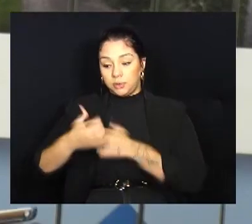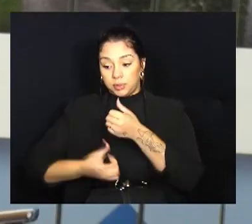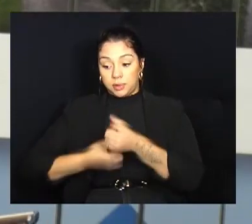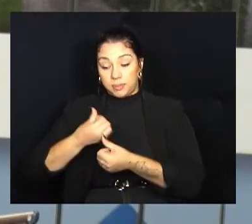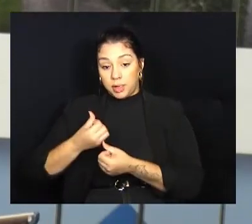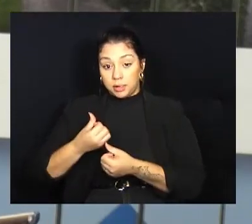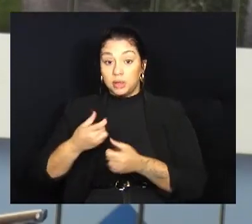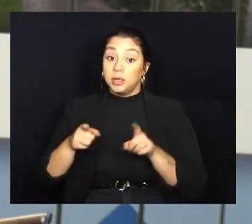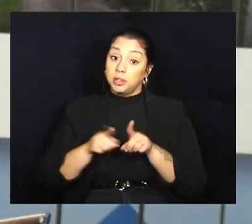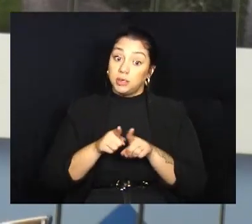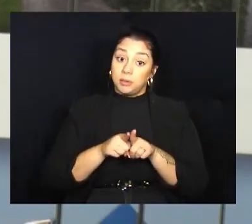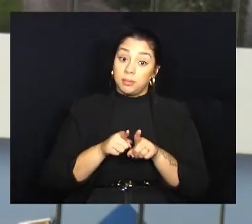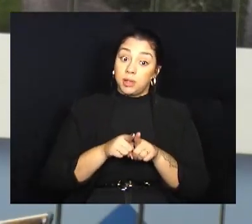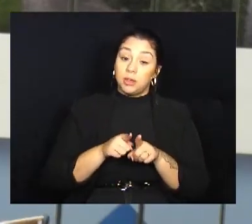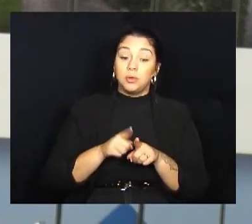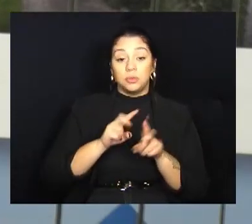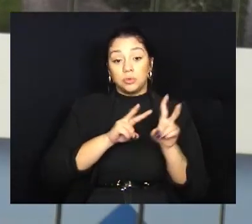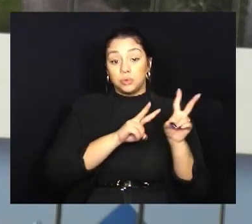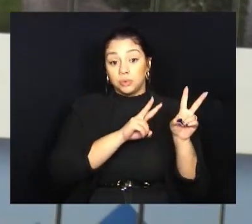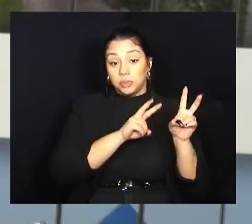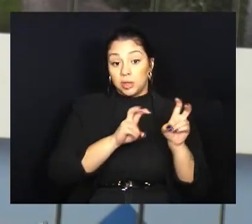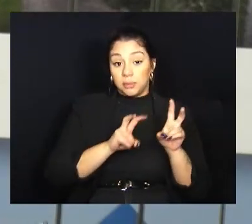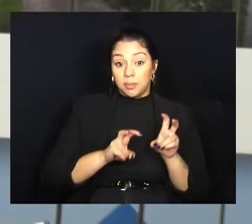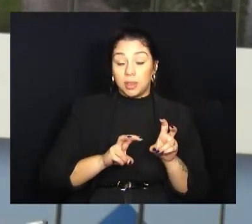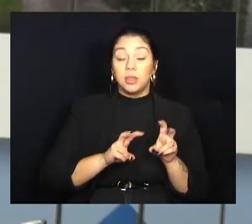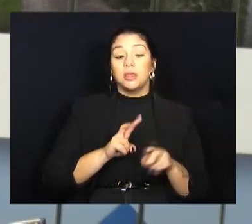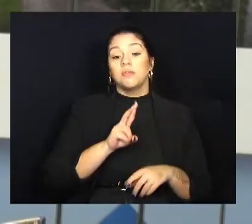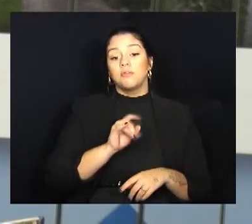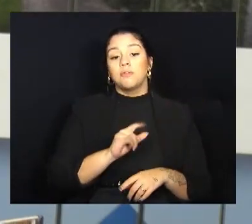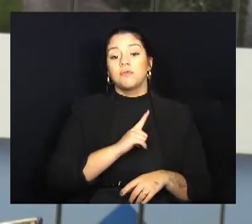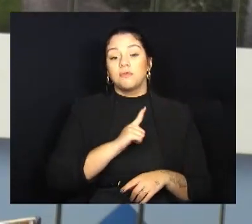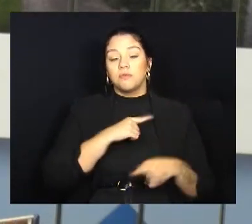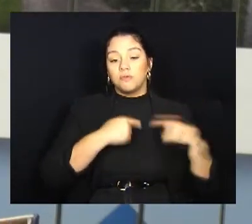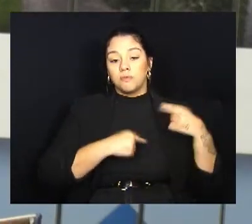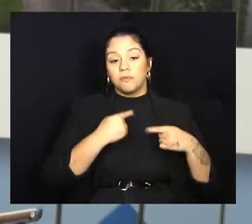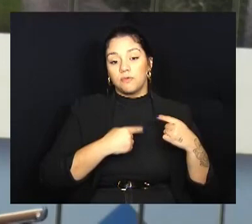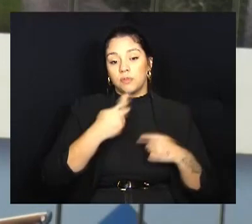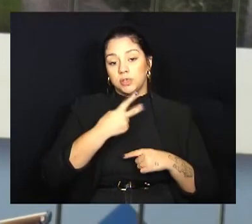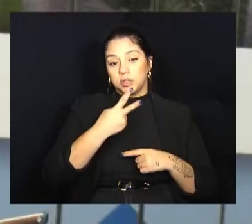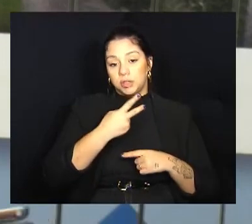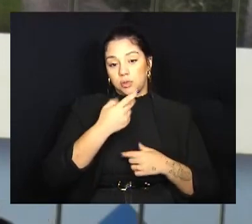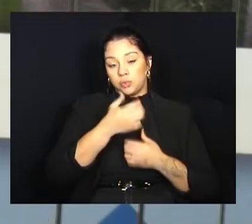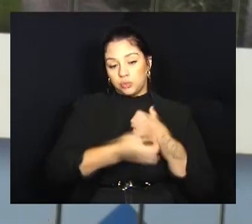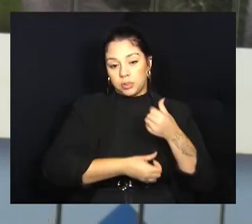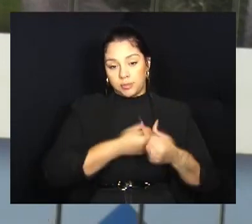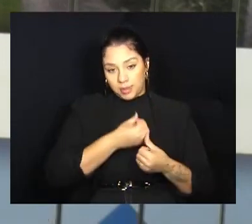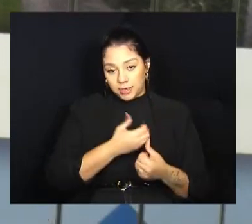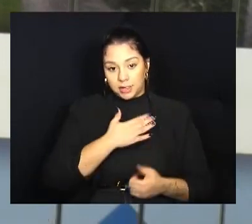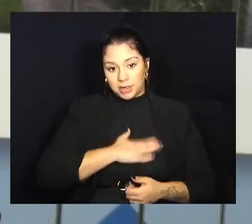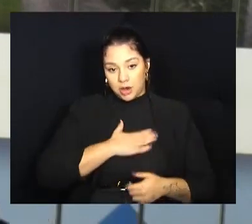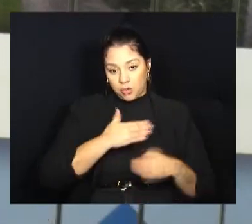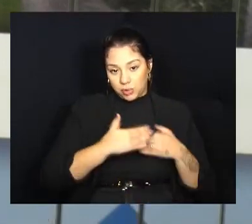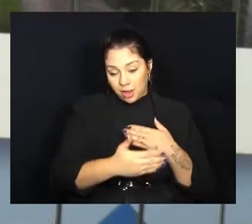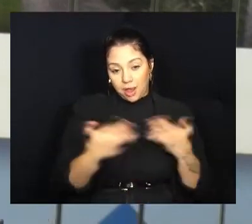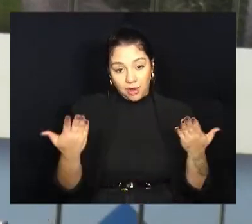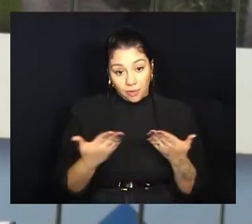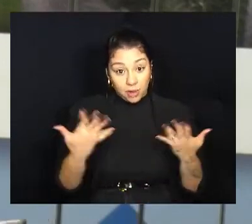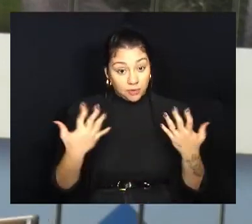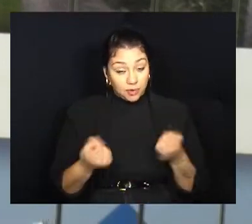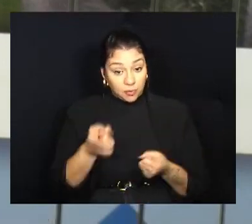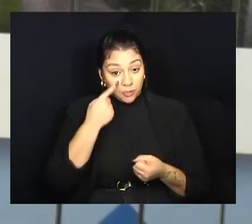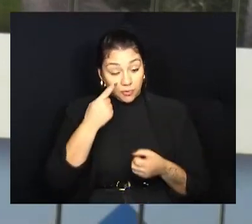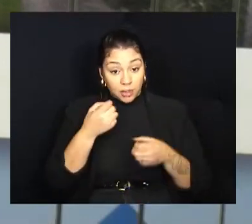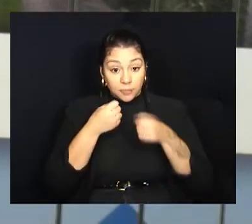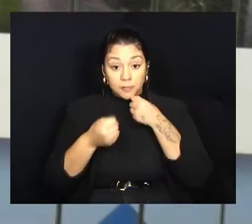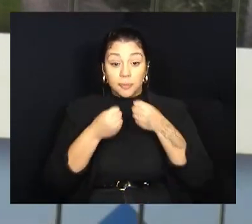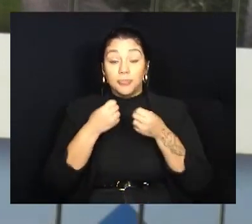2023 e também dos assuntos que devem ser abordados a partir de agosto. Agora sim, nós vamos conferir então a reportagem